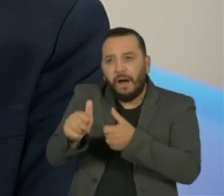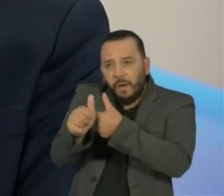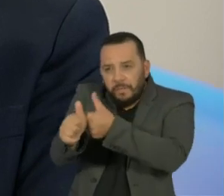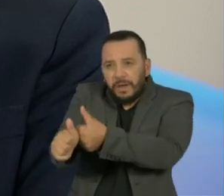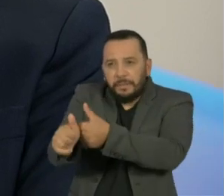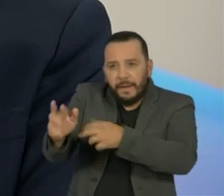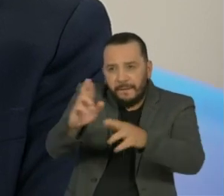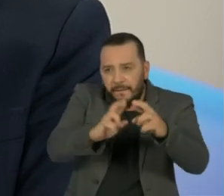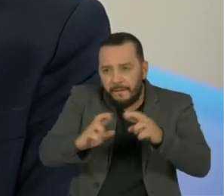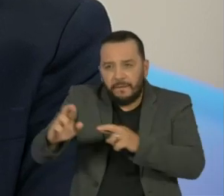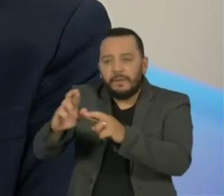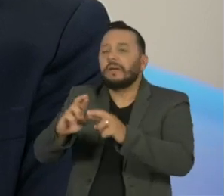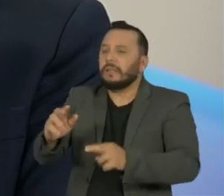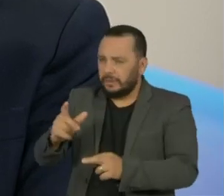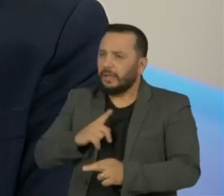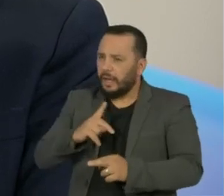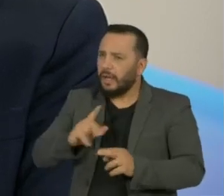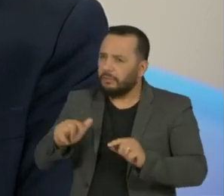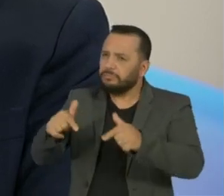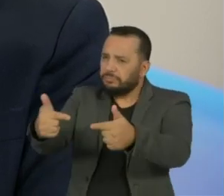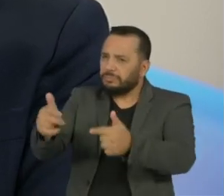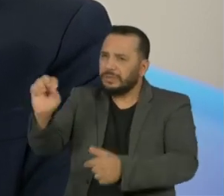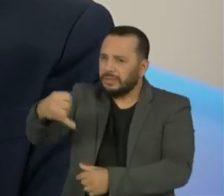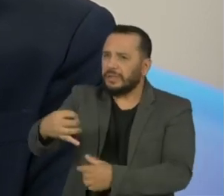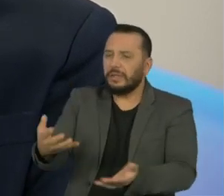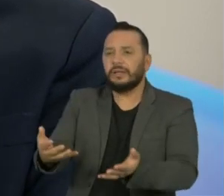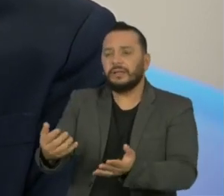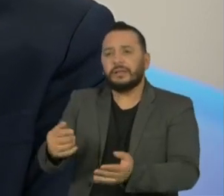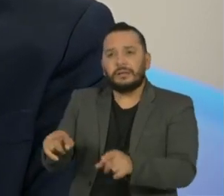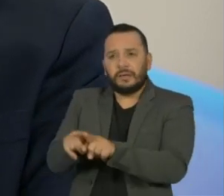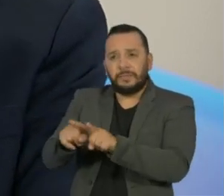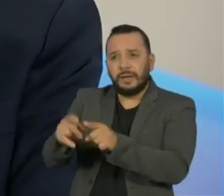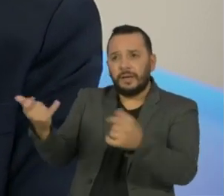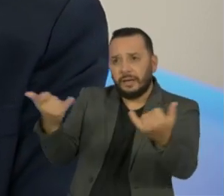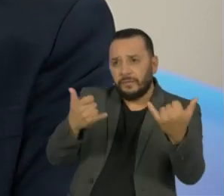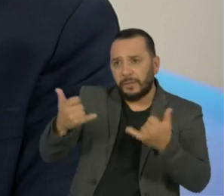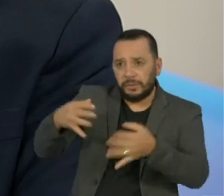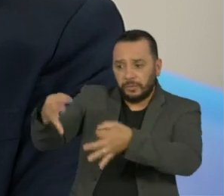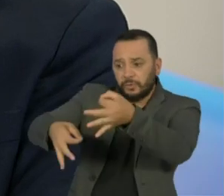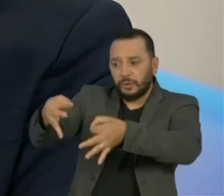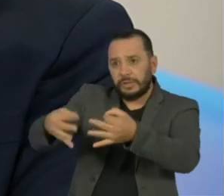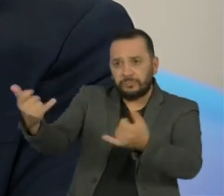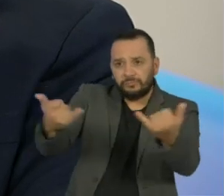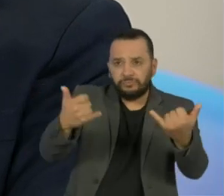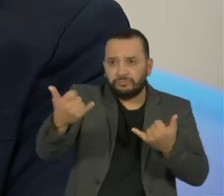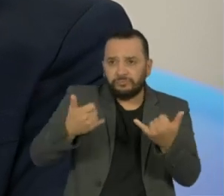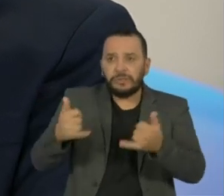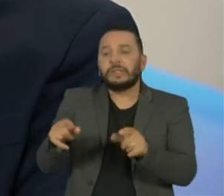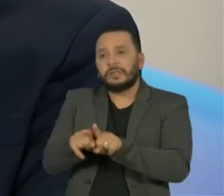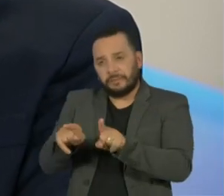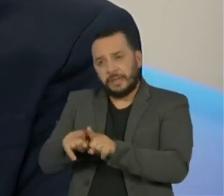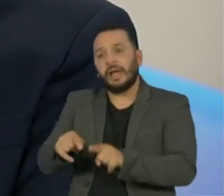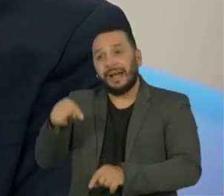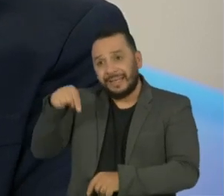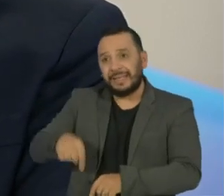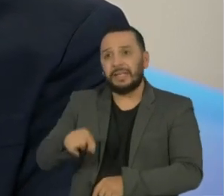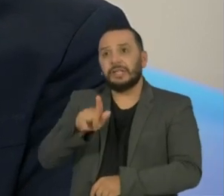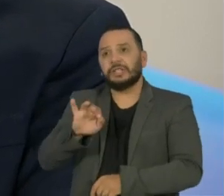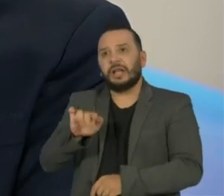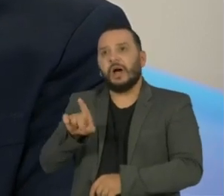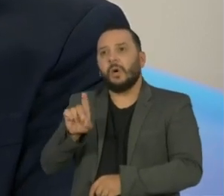tem funcionado é pelas informações que eu tenho dos vários tribunais inclusive aqui o pinheiro franco fazendo um trabalho